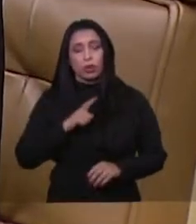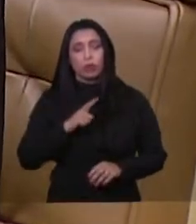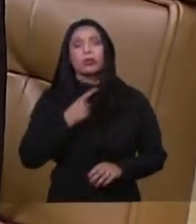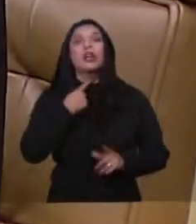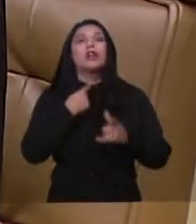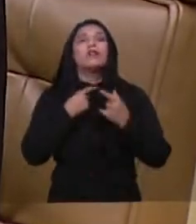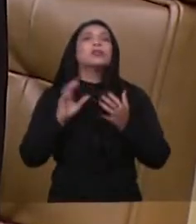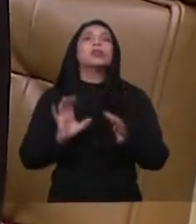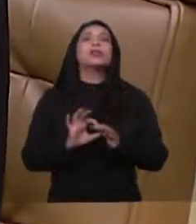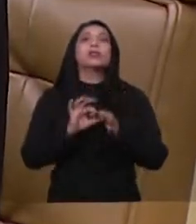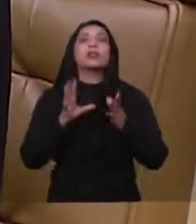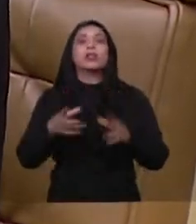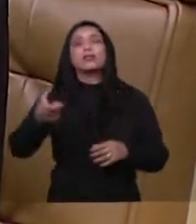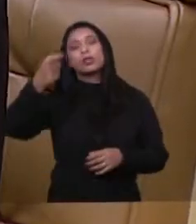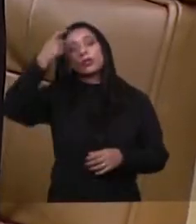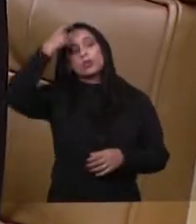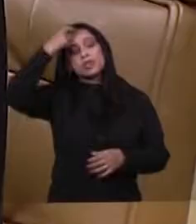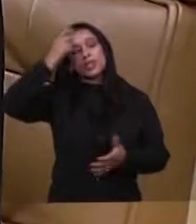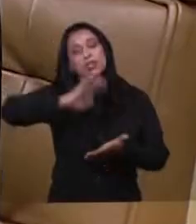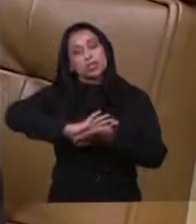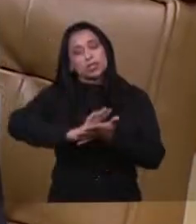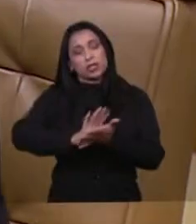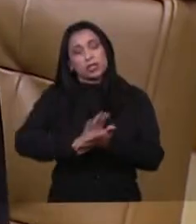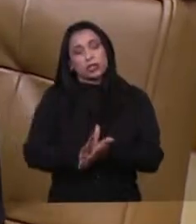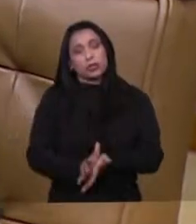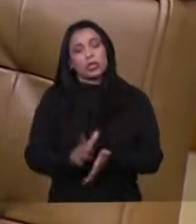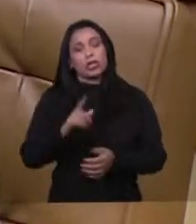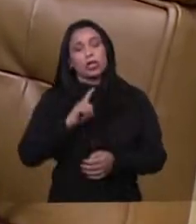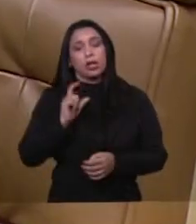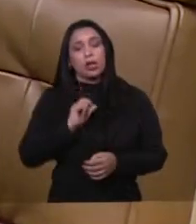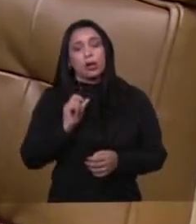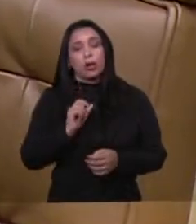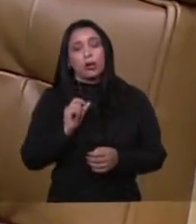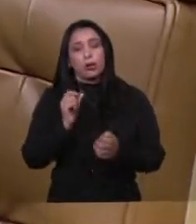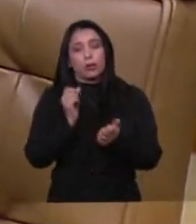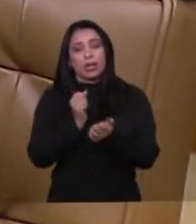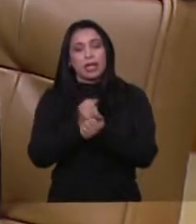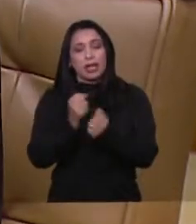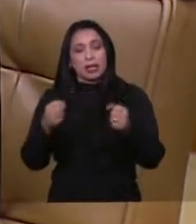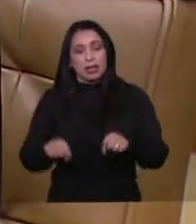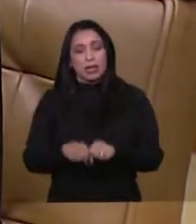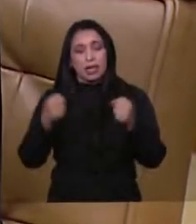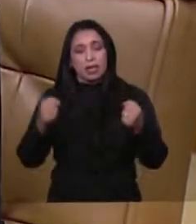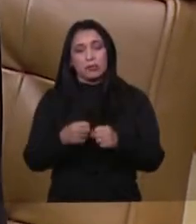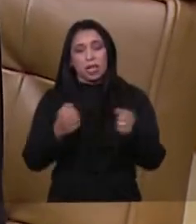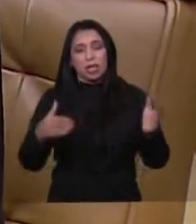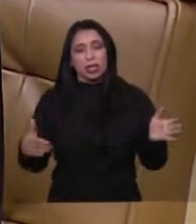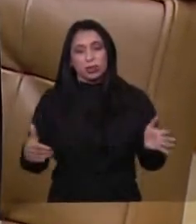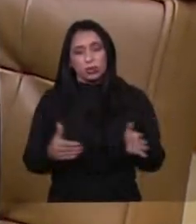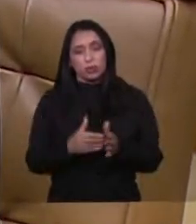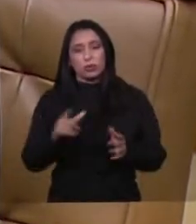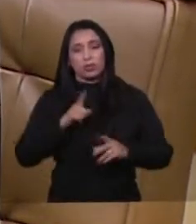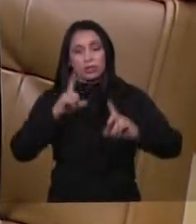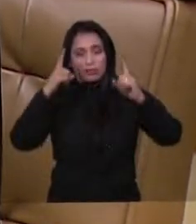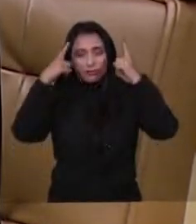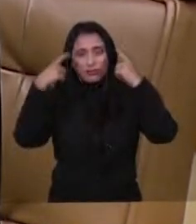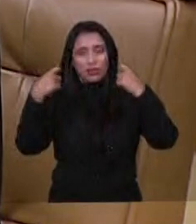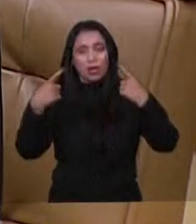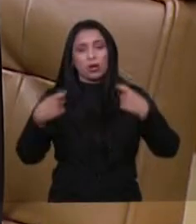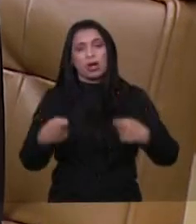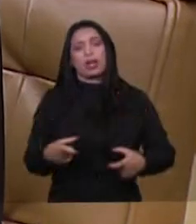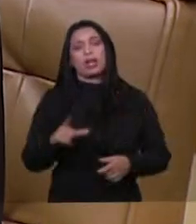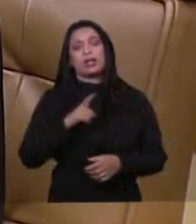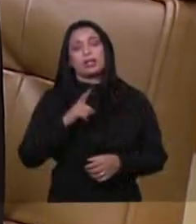livre e consciente de destruir, inutilizar ou danificar. Empregou-se extrema violência e uso de